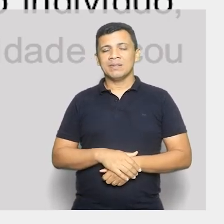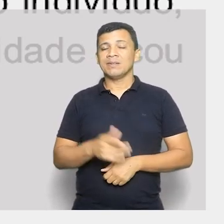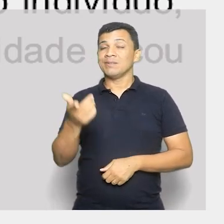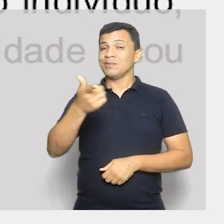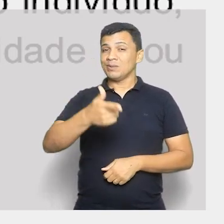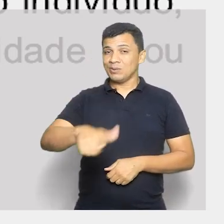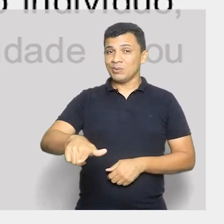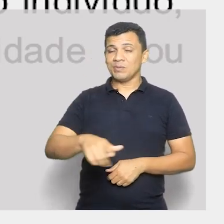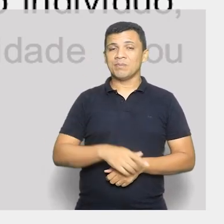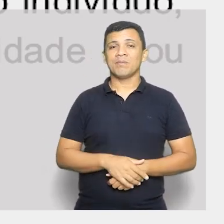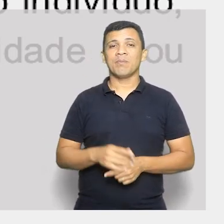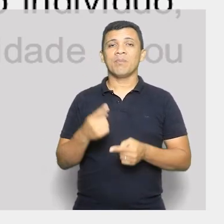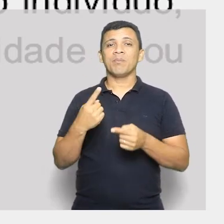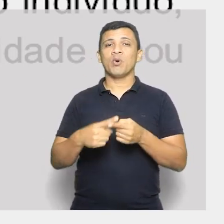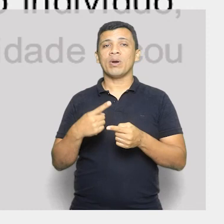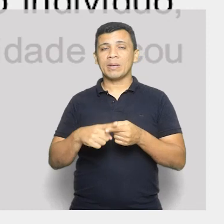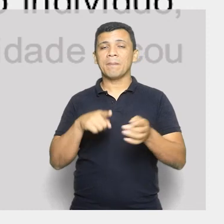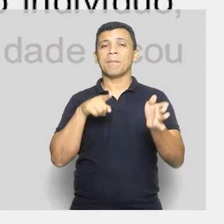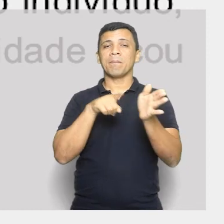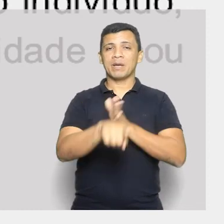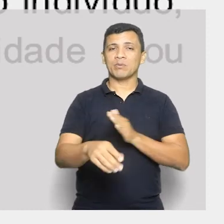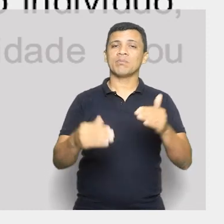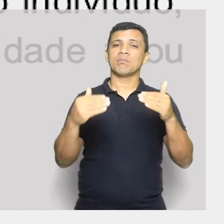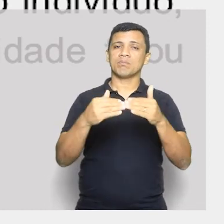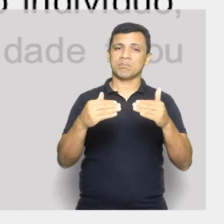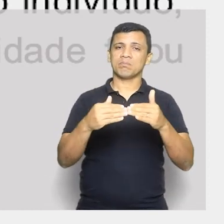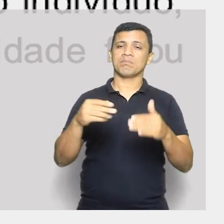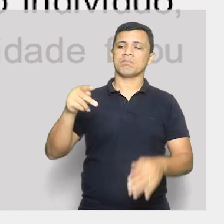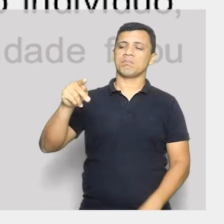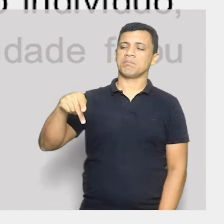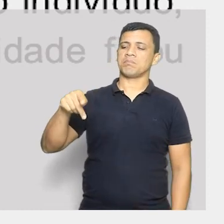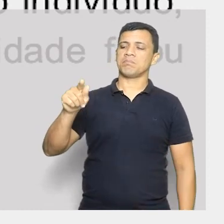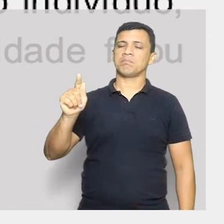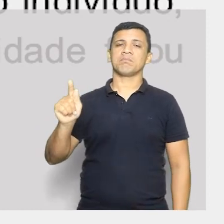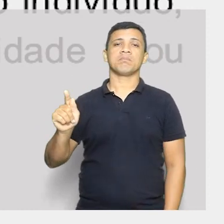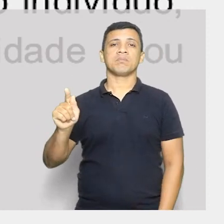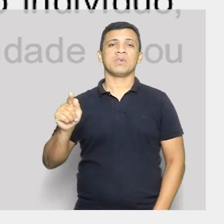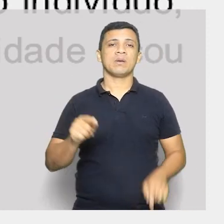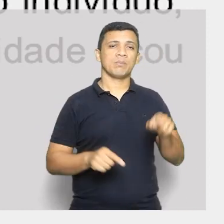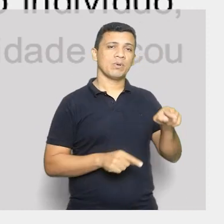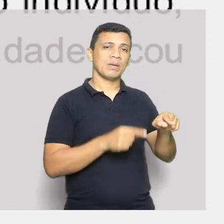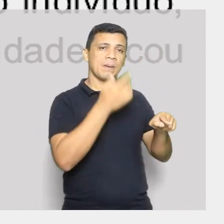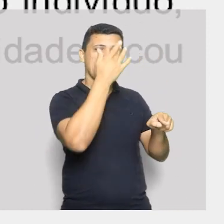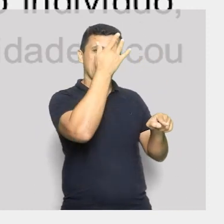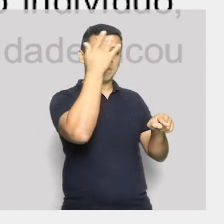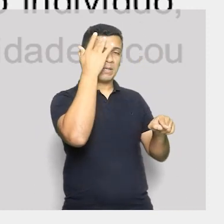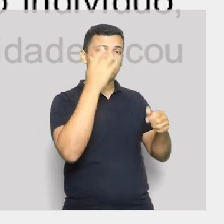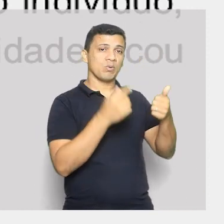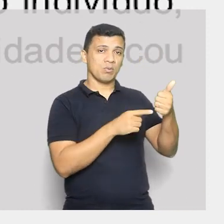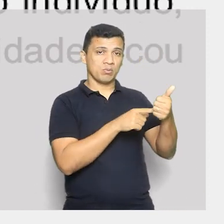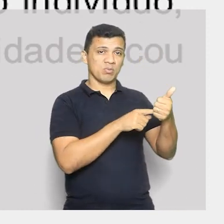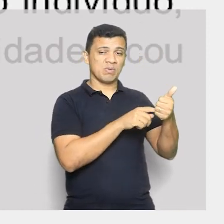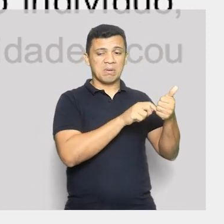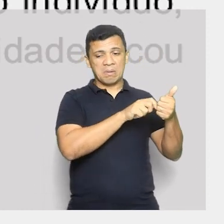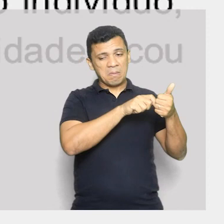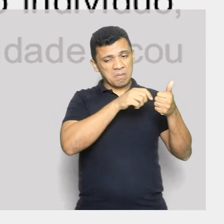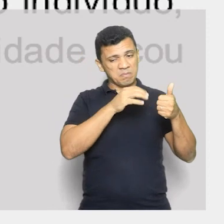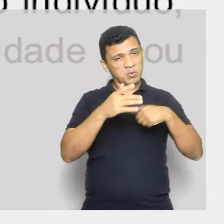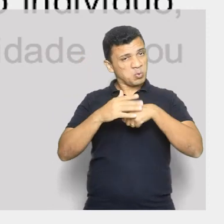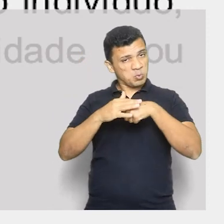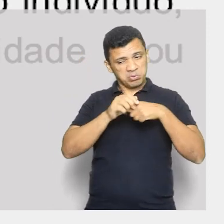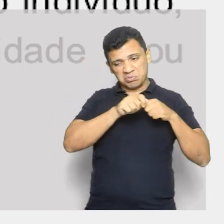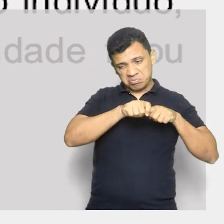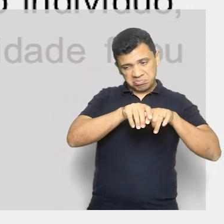essa questão tem comportamento de PG, porque um indivíduo contamina 10. Então, você vai